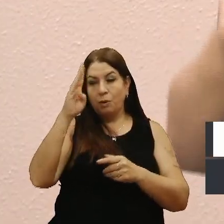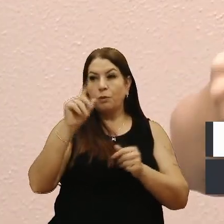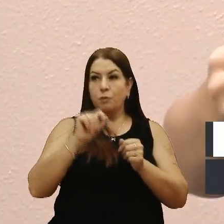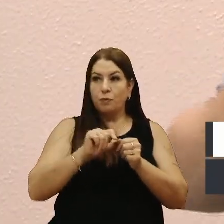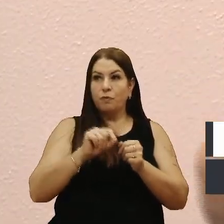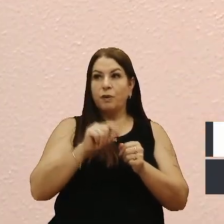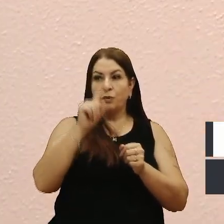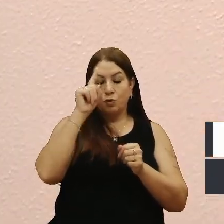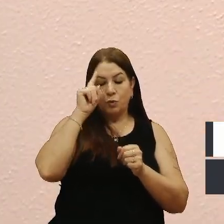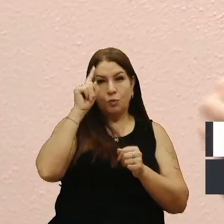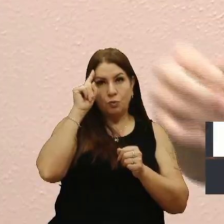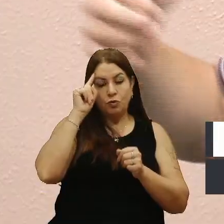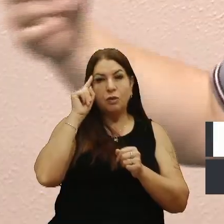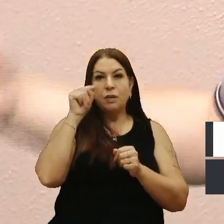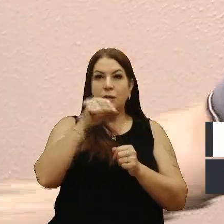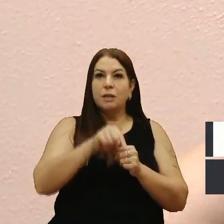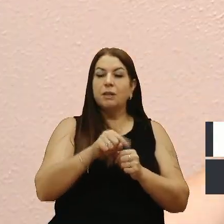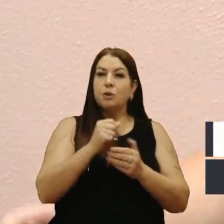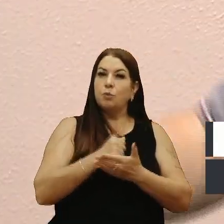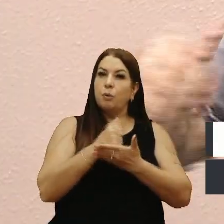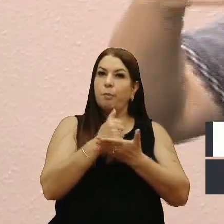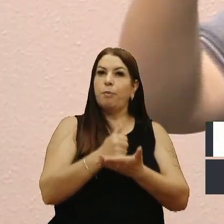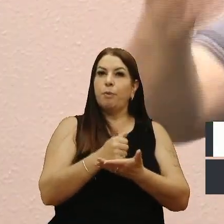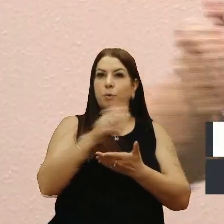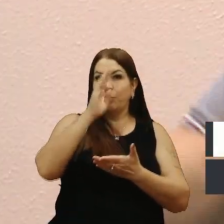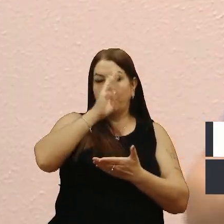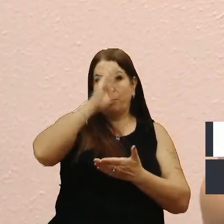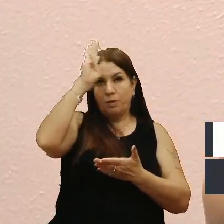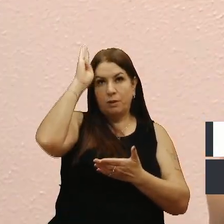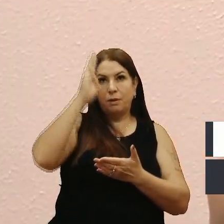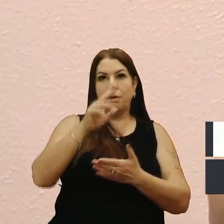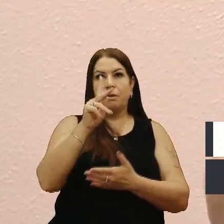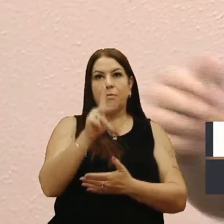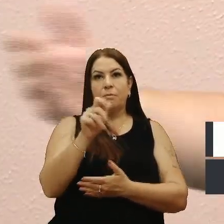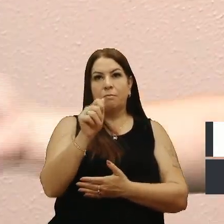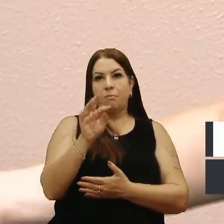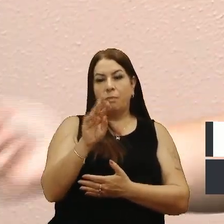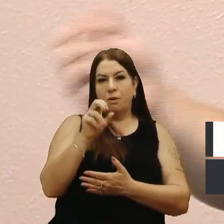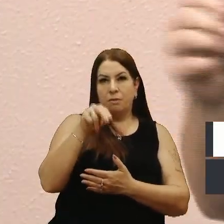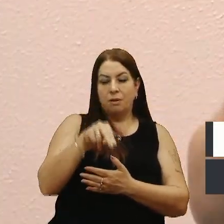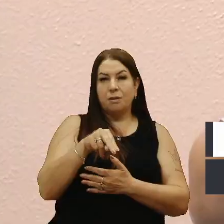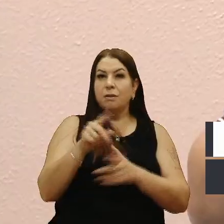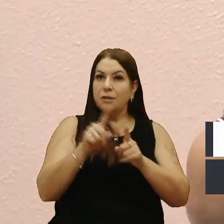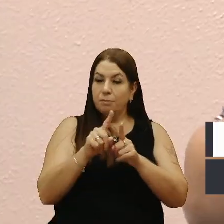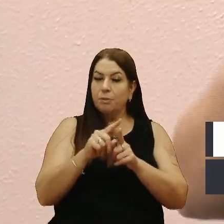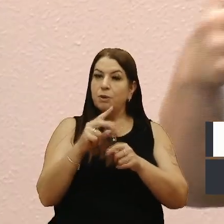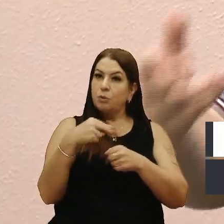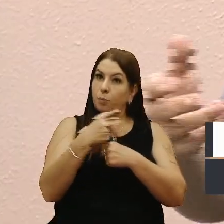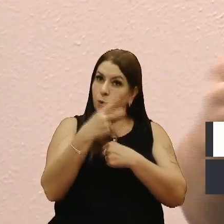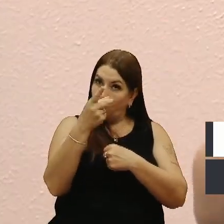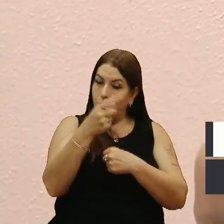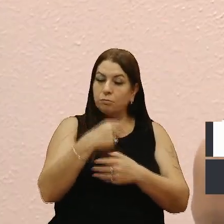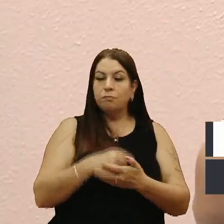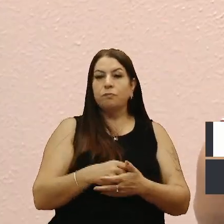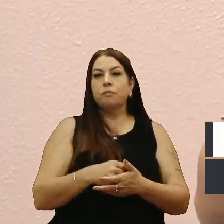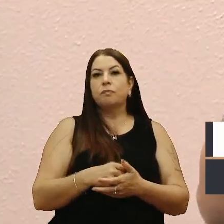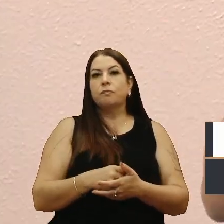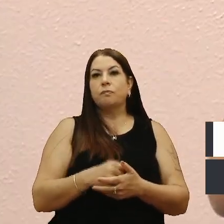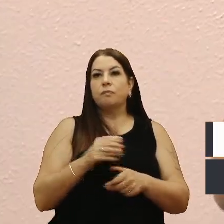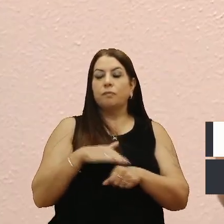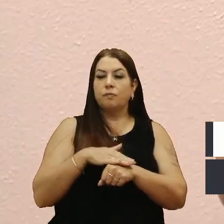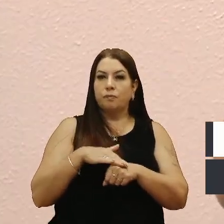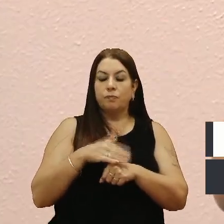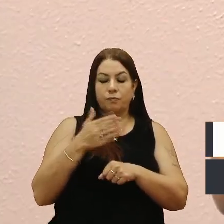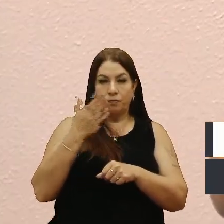faz diariamente nas represas, com o apoio dos bombeiros, da Patran. E o senhor nos procurou e de imediato a gente conversou